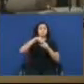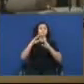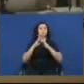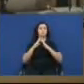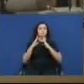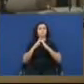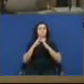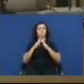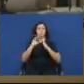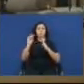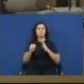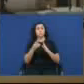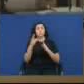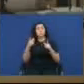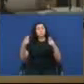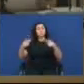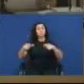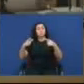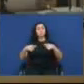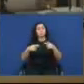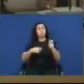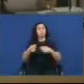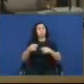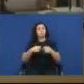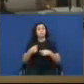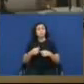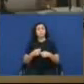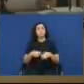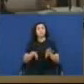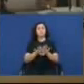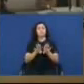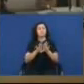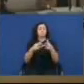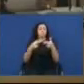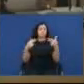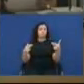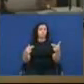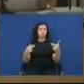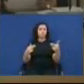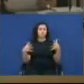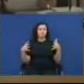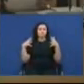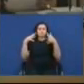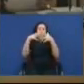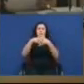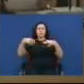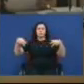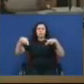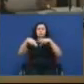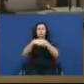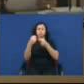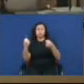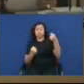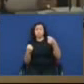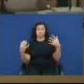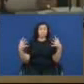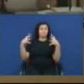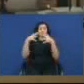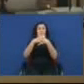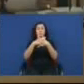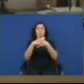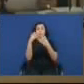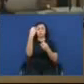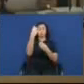residências ou estabelecimentos comerciais e afins que confundam os transeuntes e motoristas